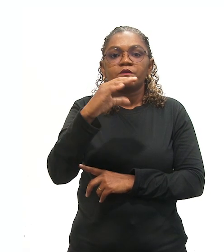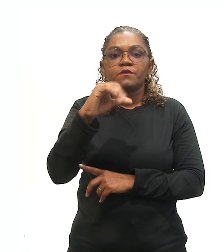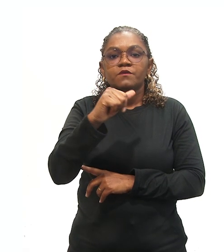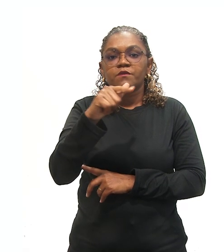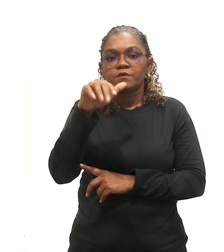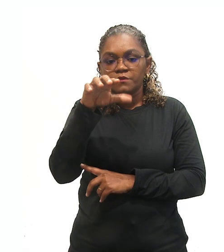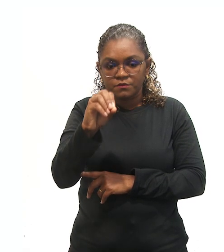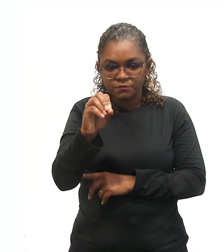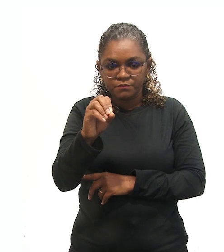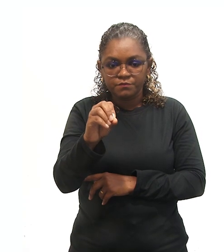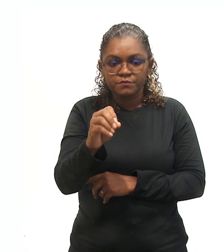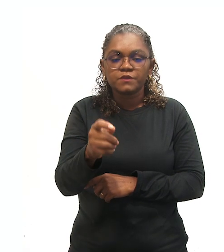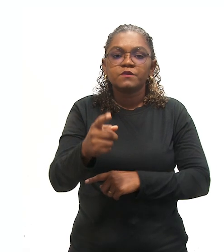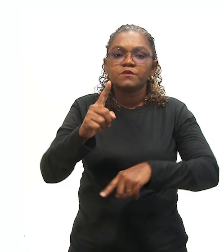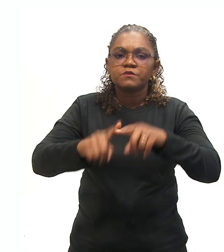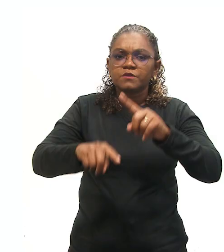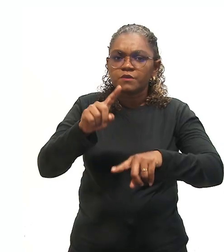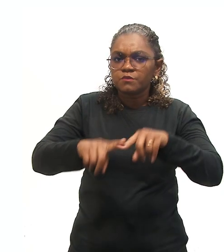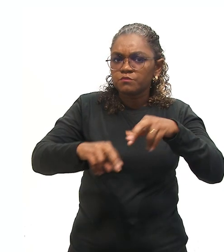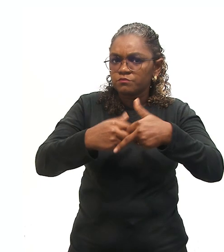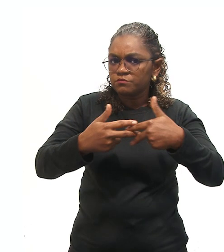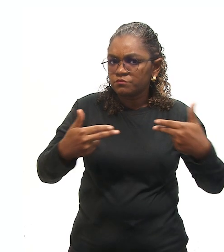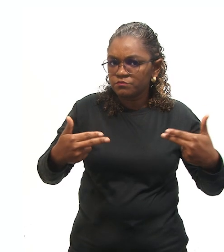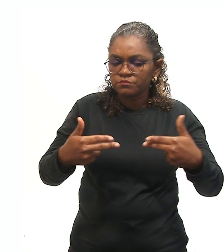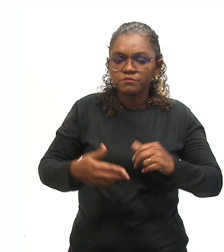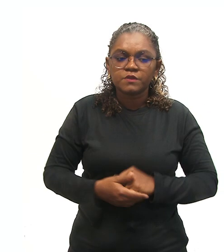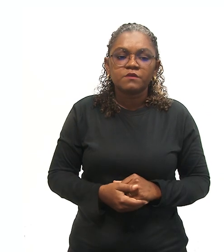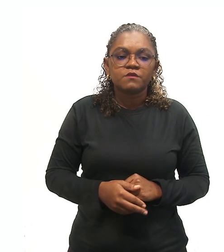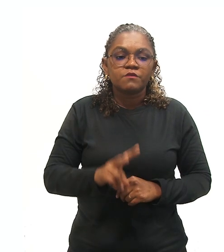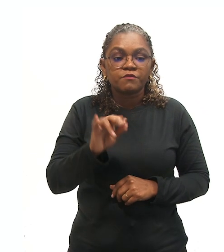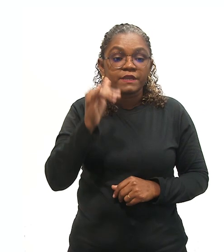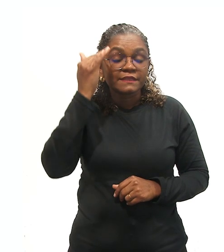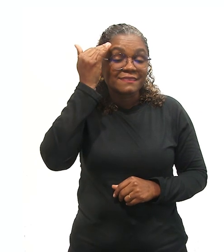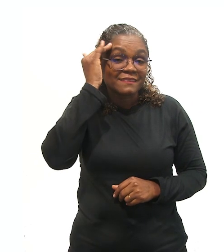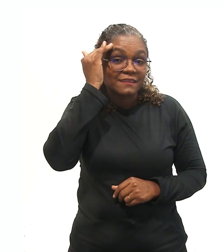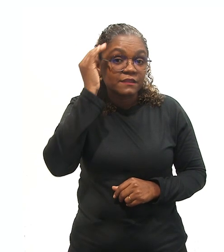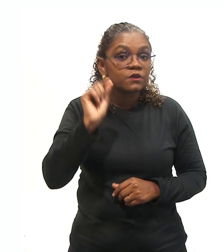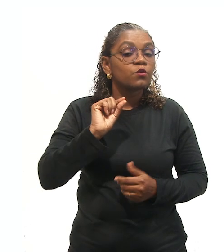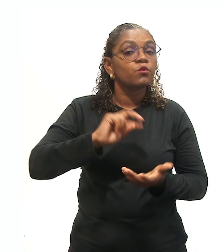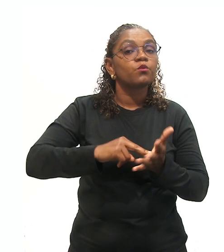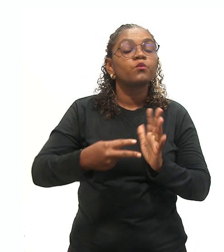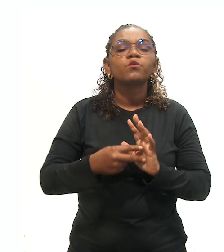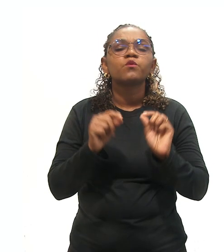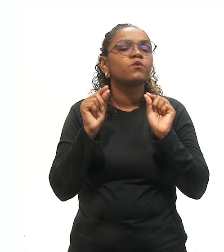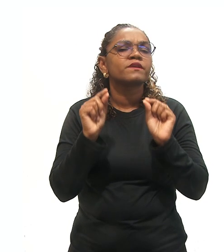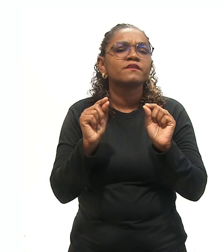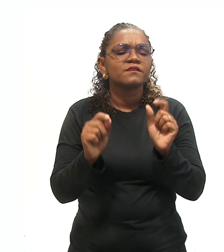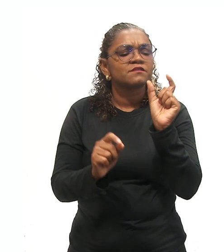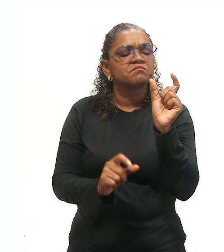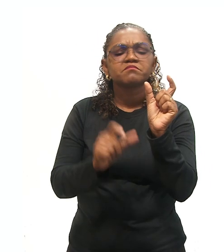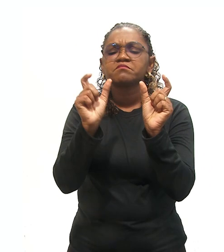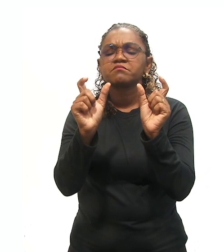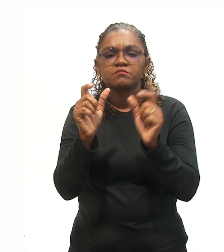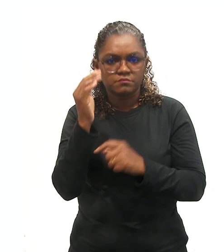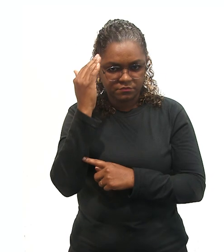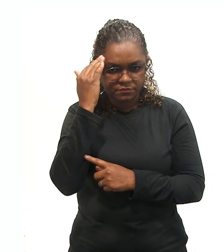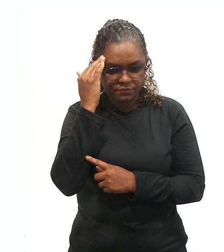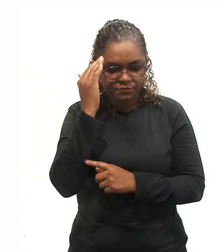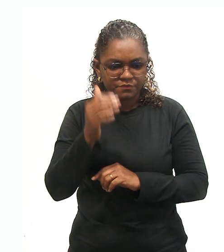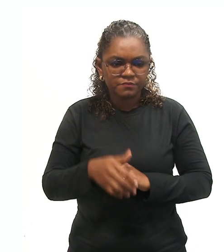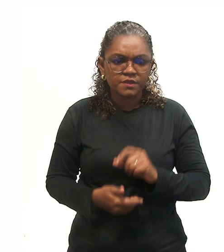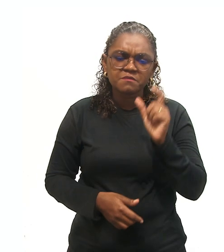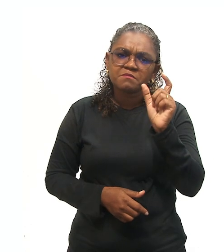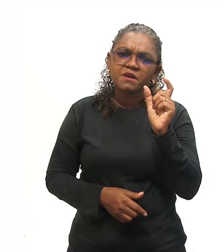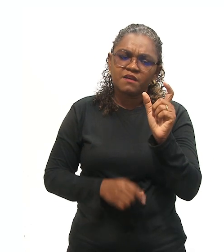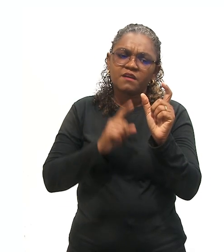são os problemas econômicos fundamentais. Vamos tentar entender um pouquinho o que significa essa escassez, né? Uma palavra que